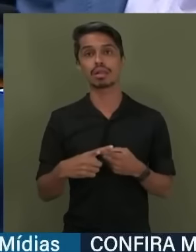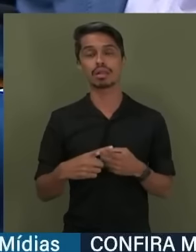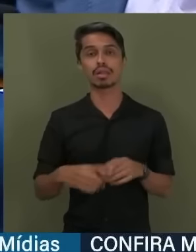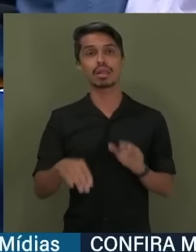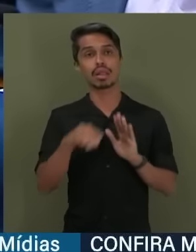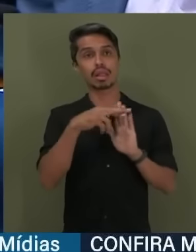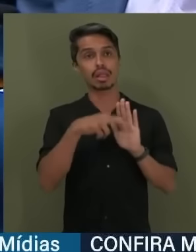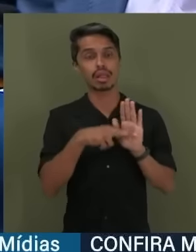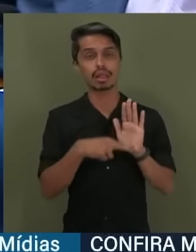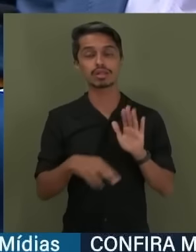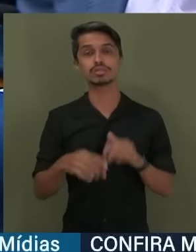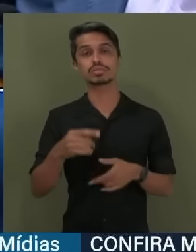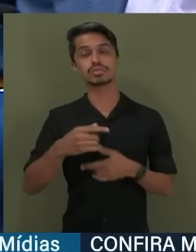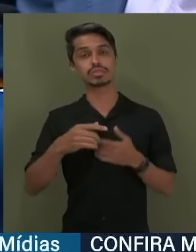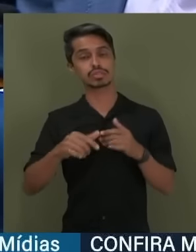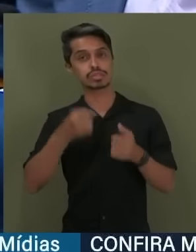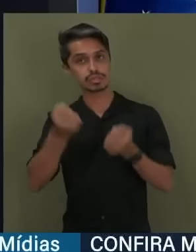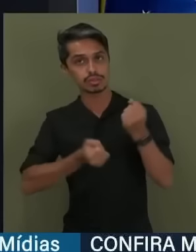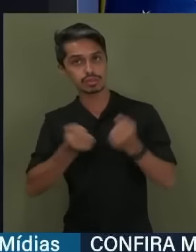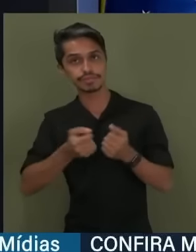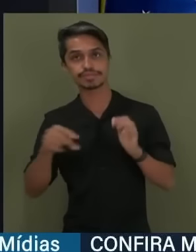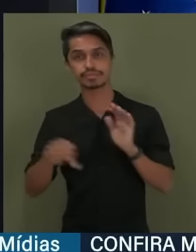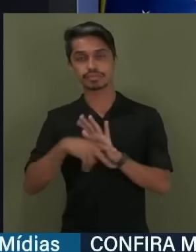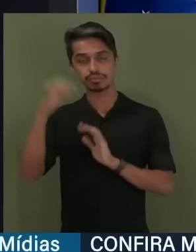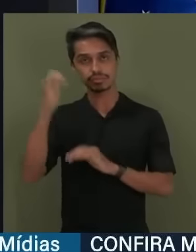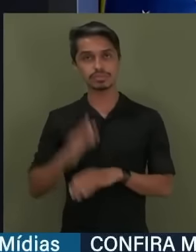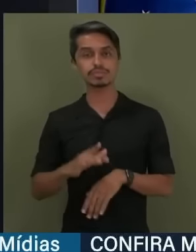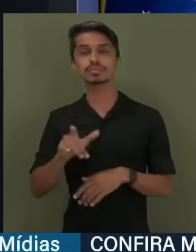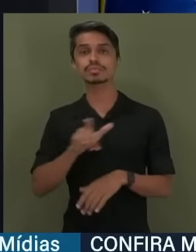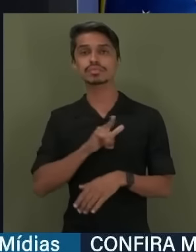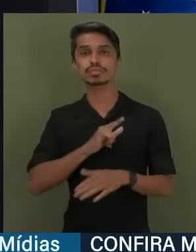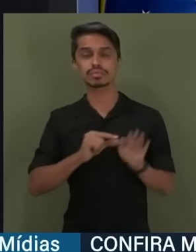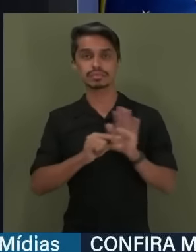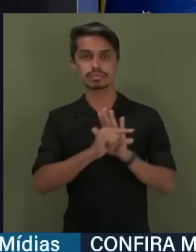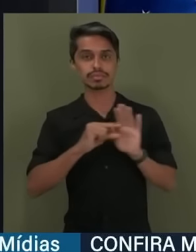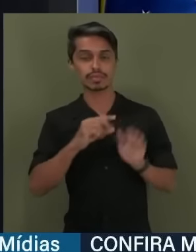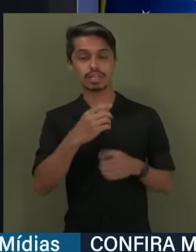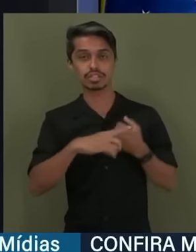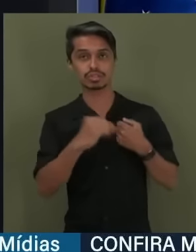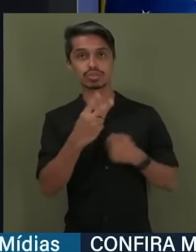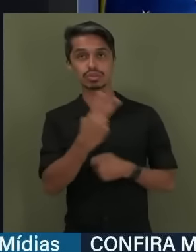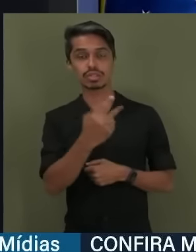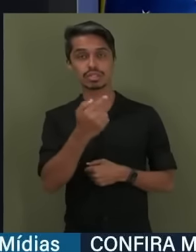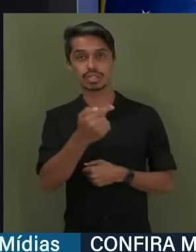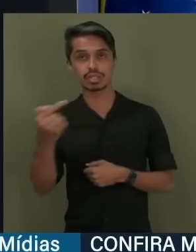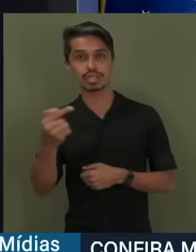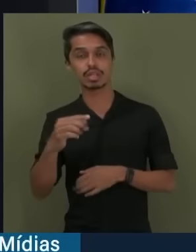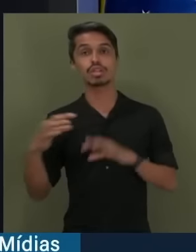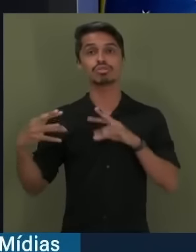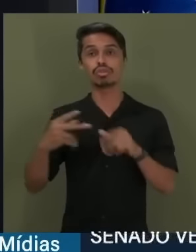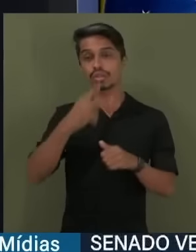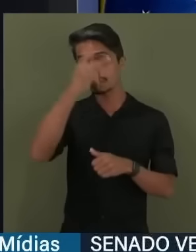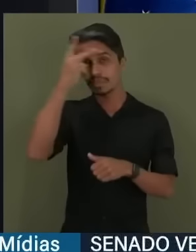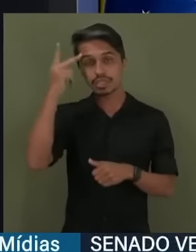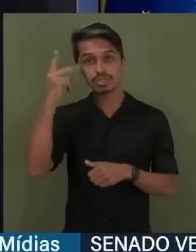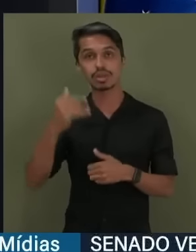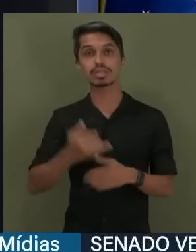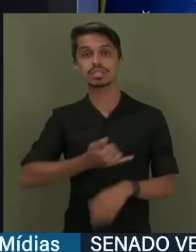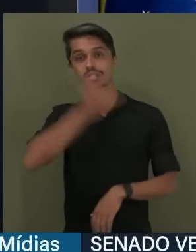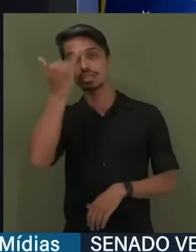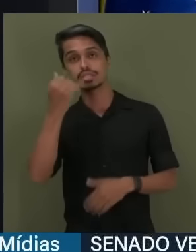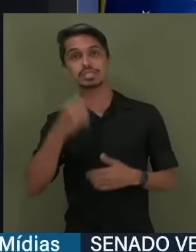Trânsito Brasileiro, no artigo 277, tinha a seguinte redação: todo condutor envolvido em acidente